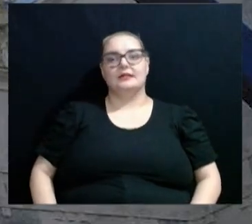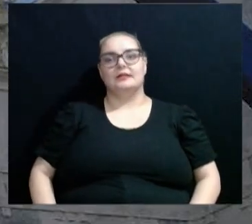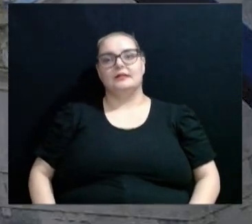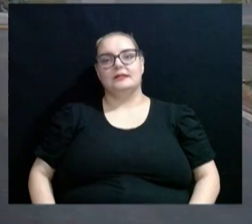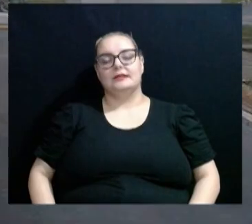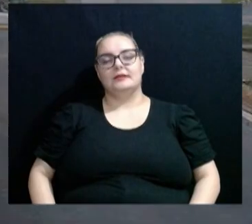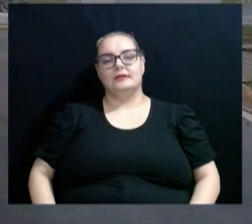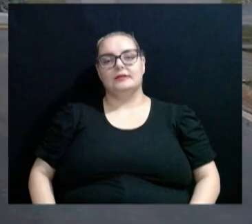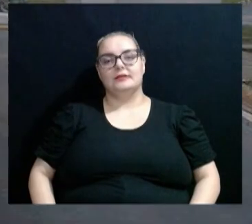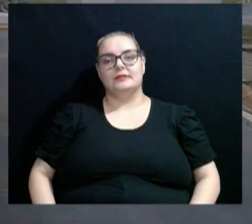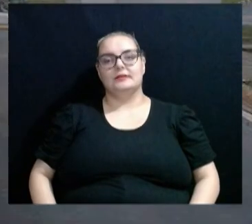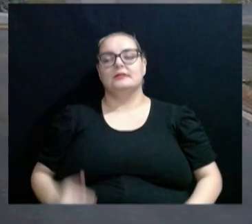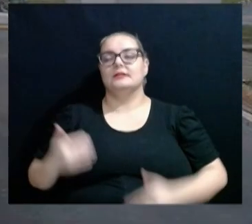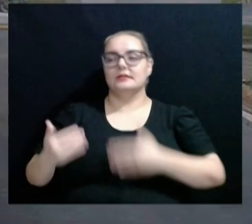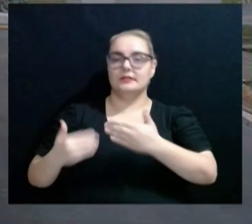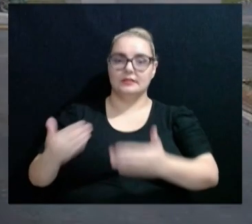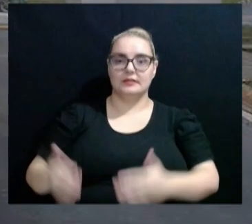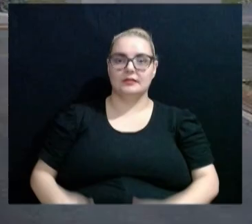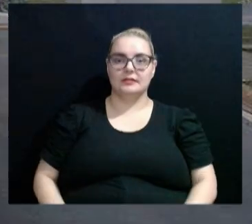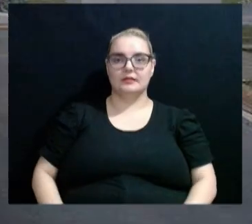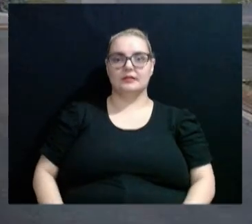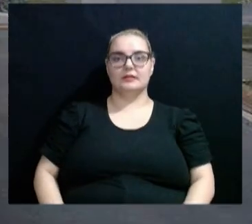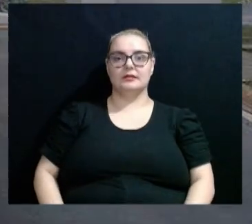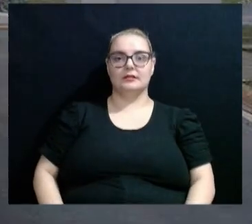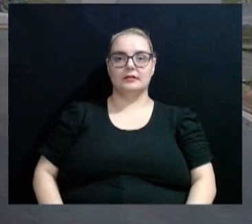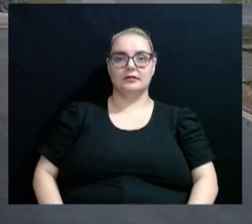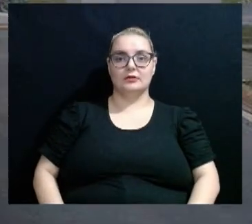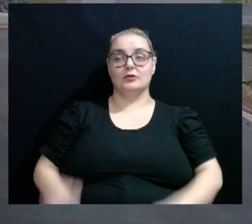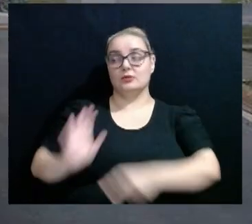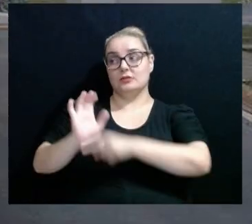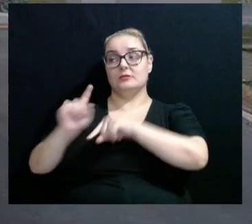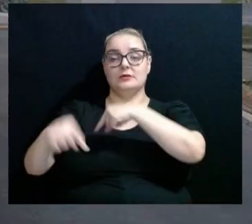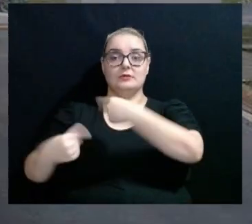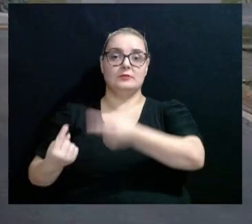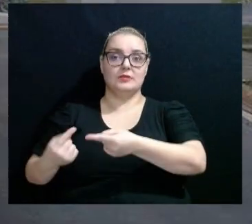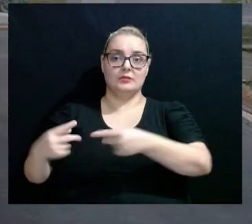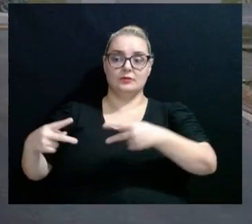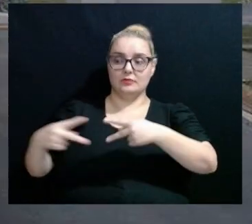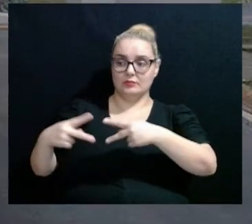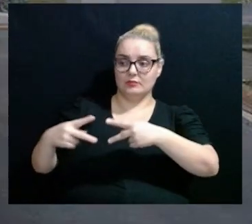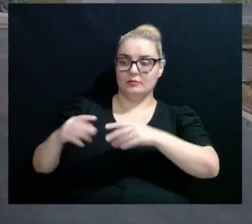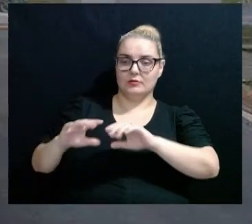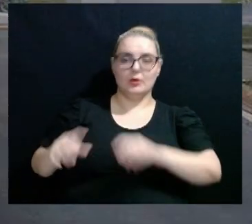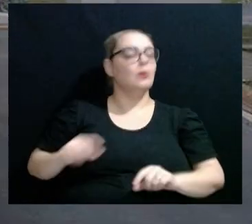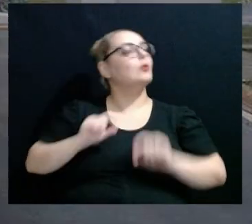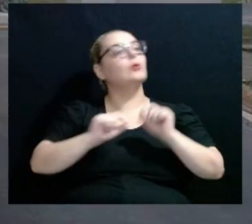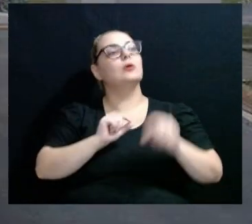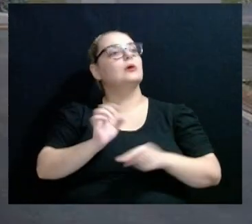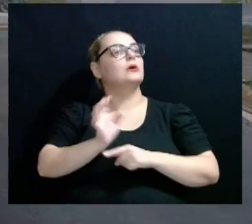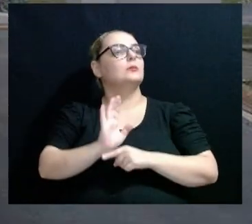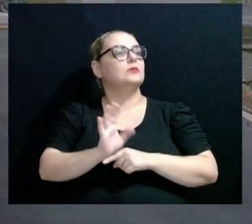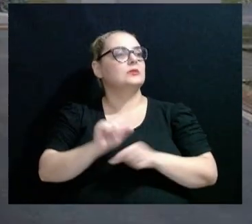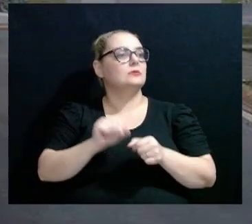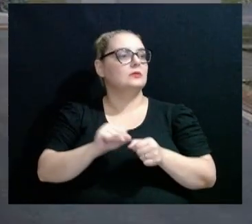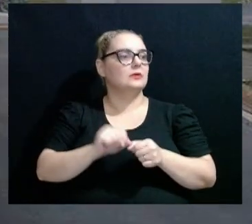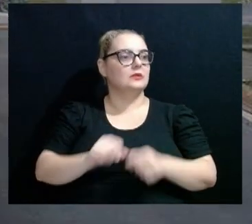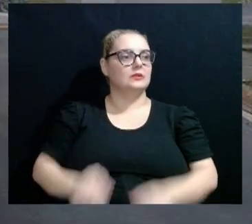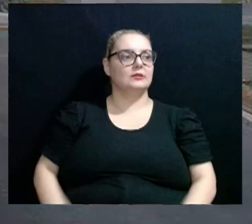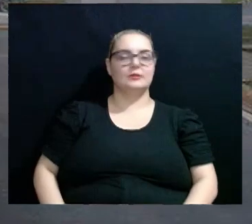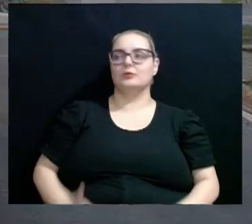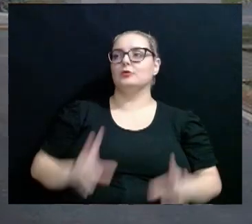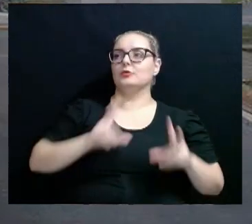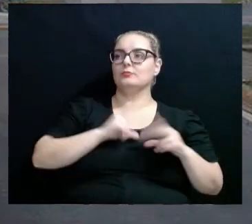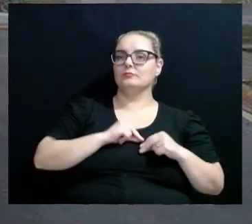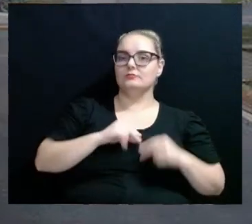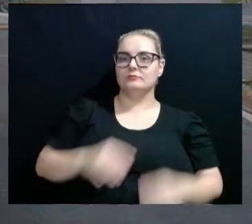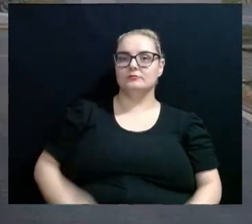deu E logo depois tem que correr de novo. Sim. E aí o cinema entrou logo depois. O cinema na minha vida entrou logo